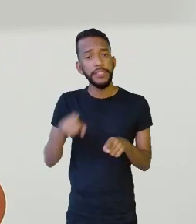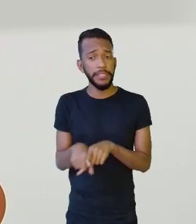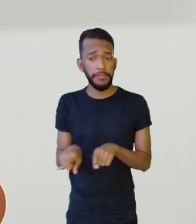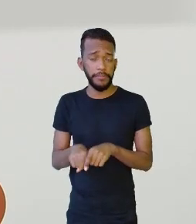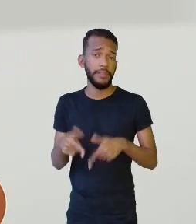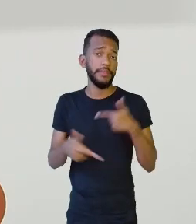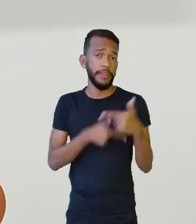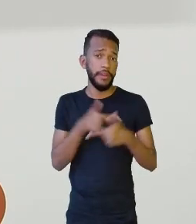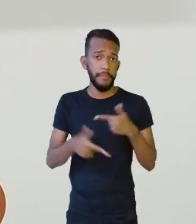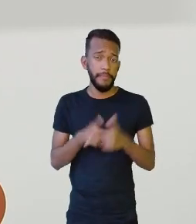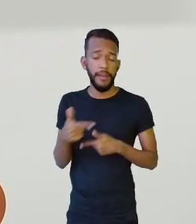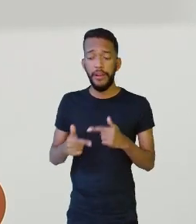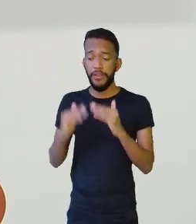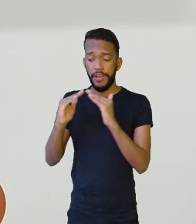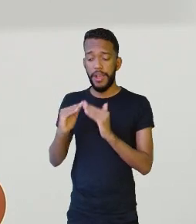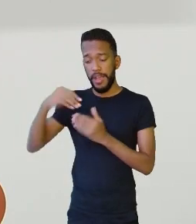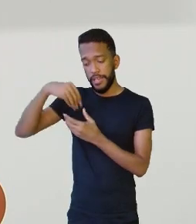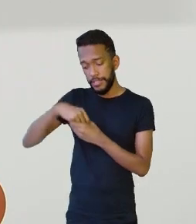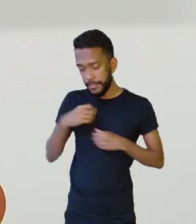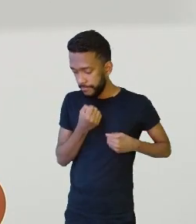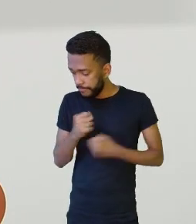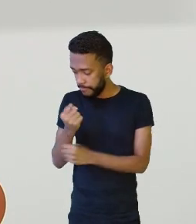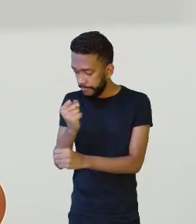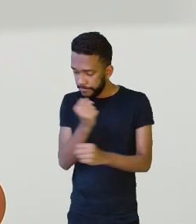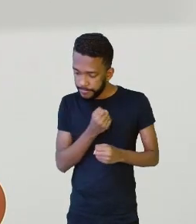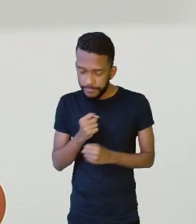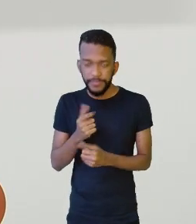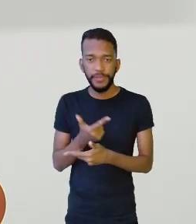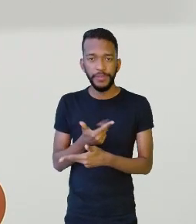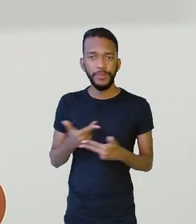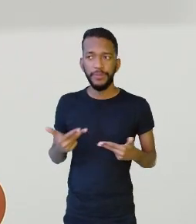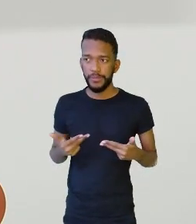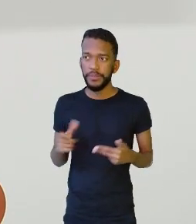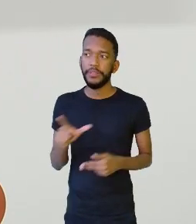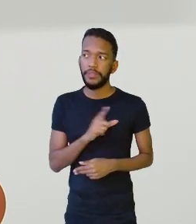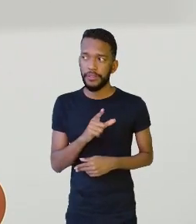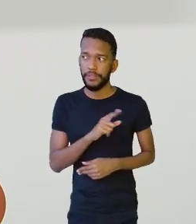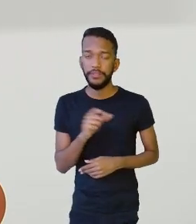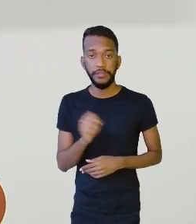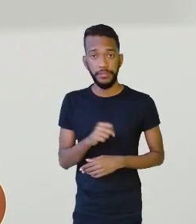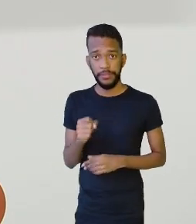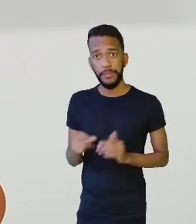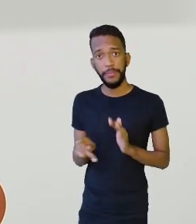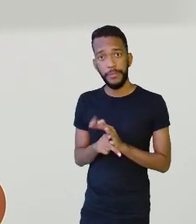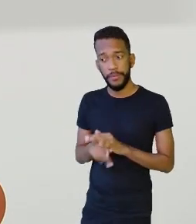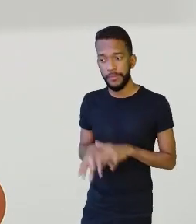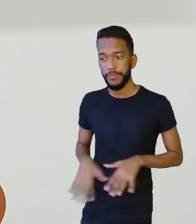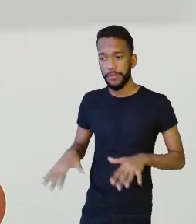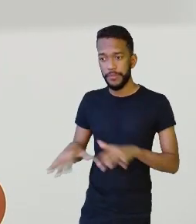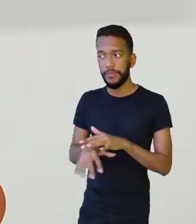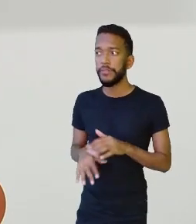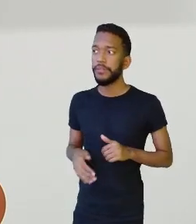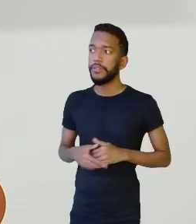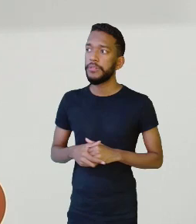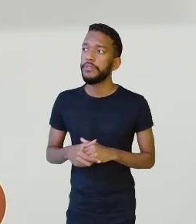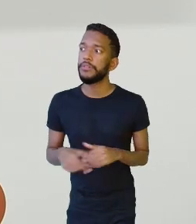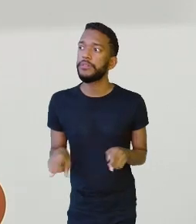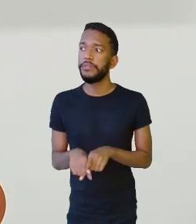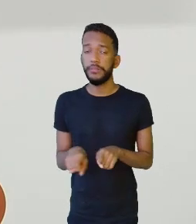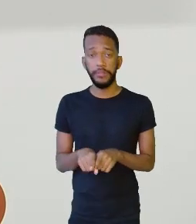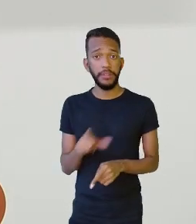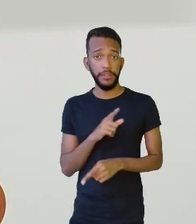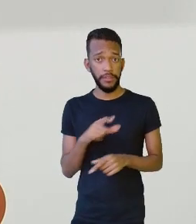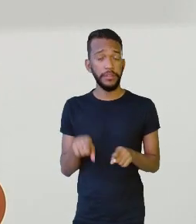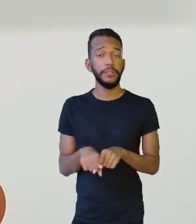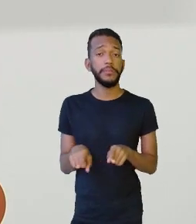trabalho caseiro, o trabalho doméstico nas casas dos senhores de engenho e também